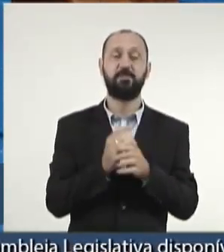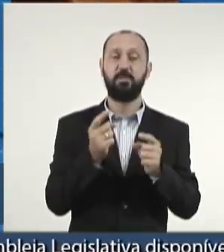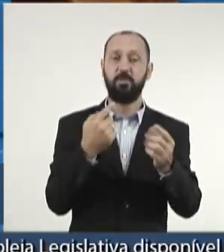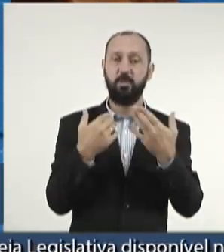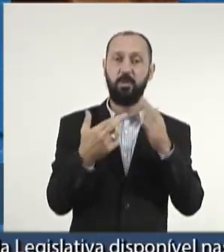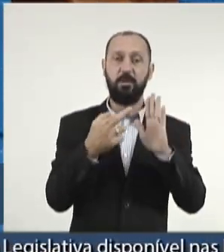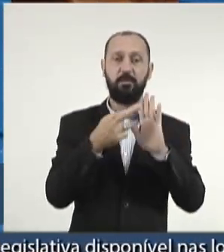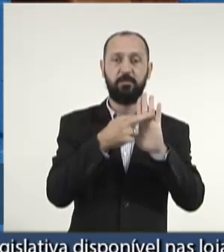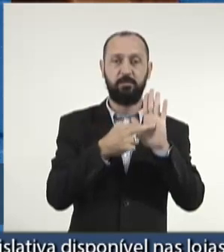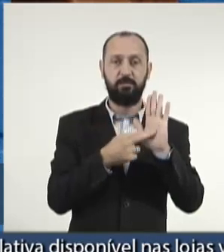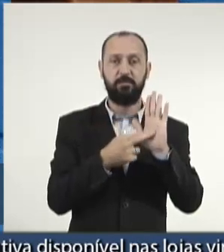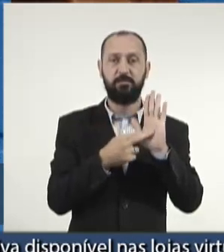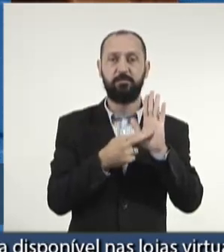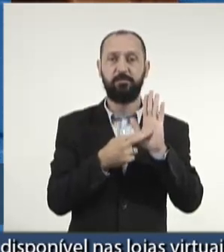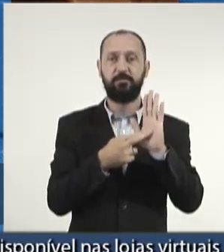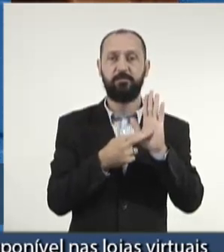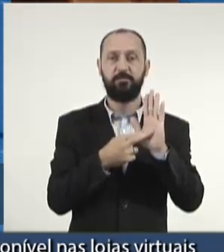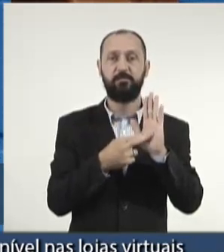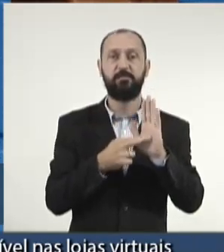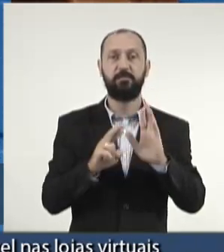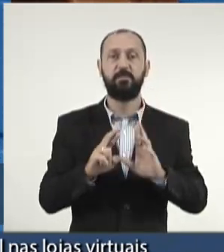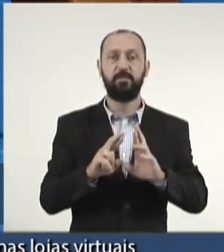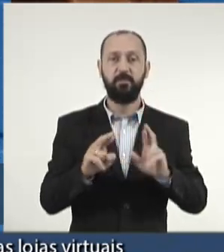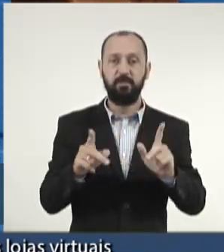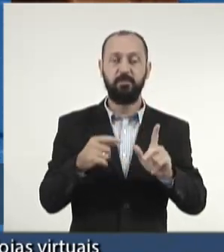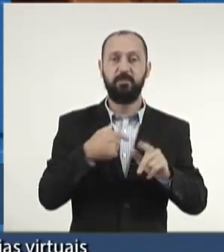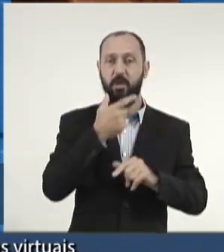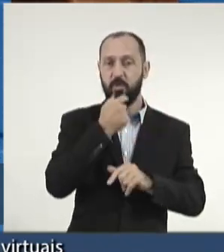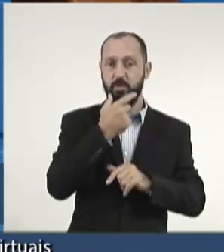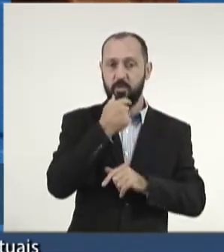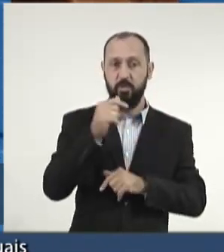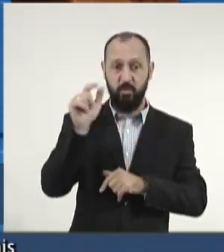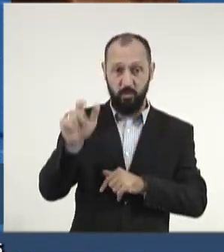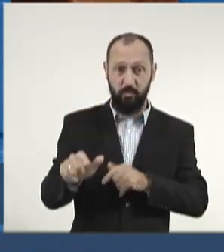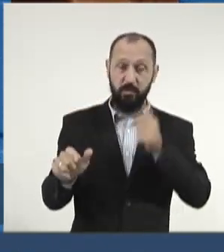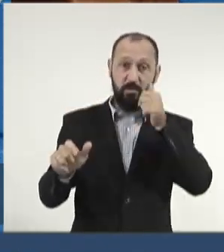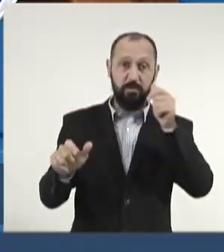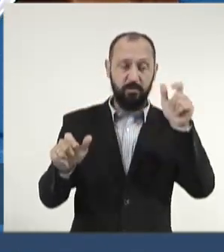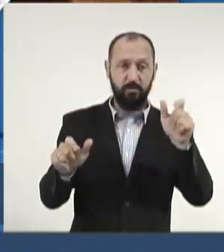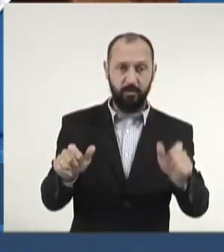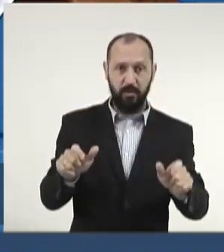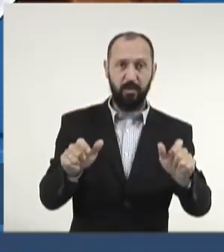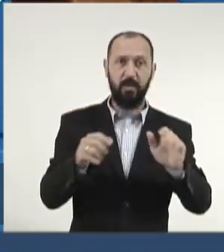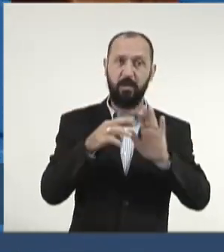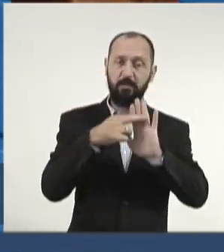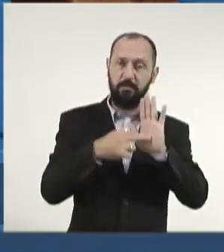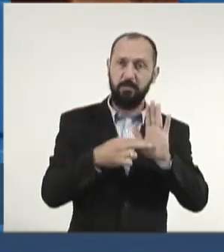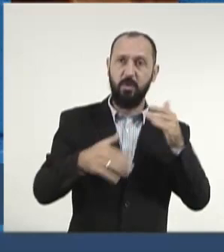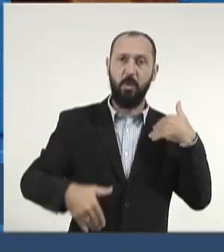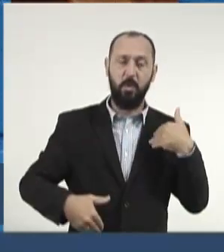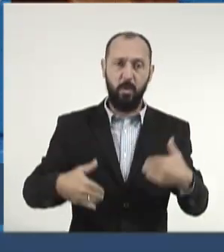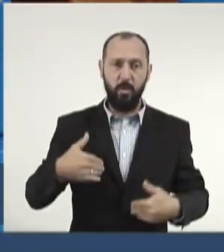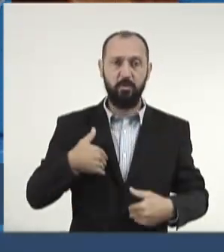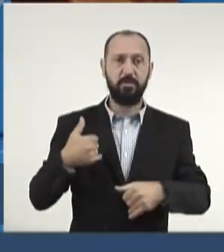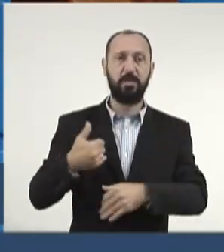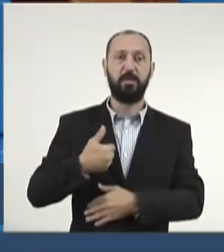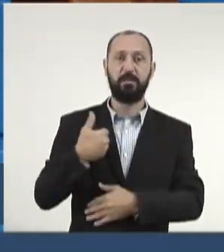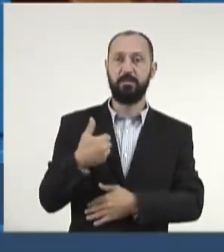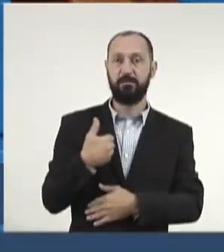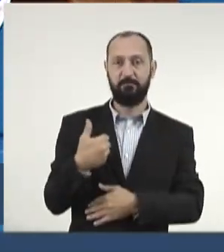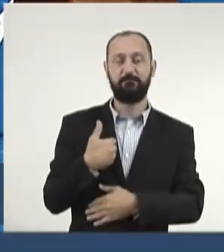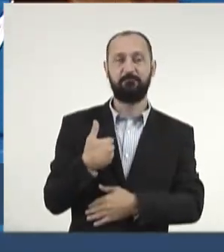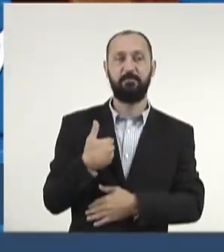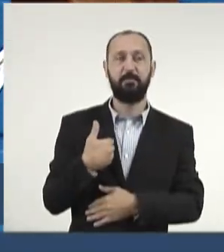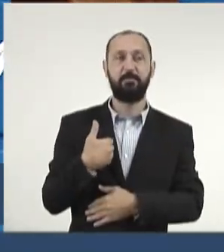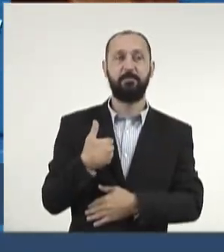discutidos critérios mínimos diferenciados para homens e mulheres, critérios fisiológicos, etários,